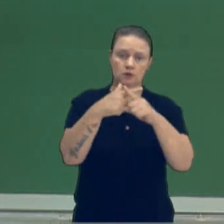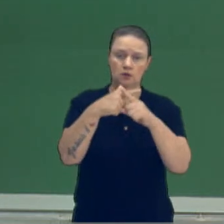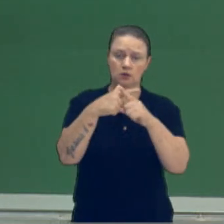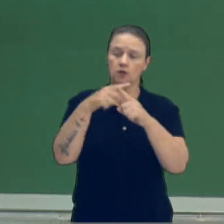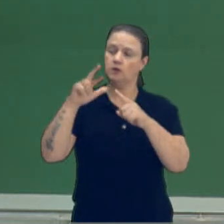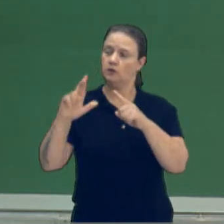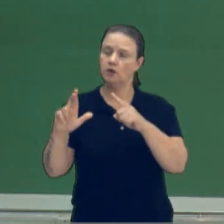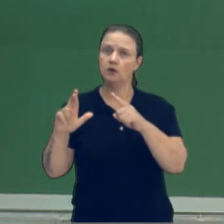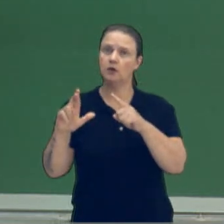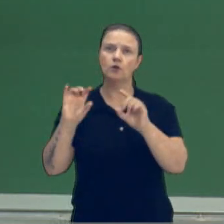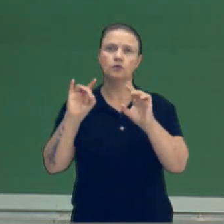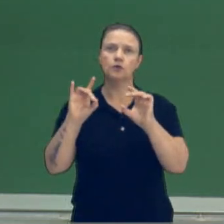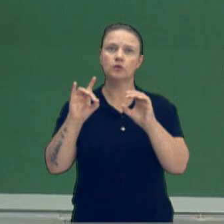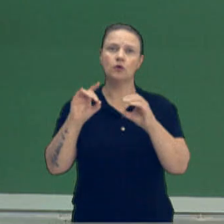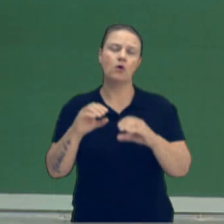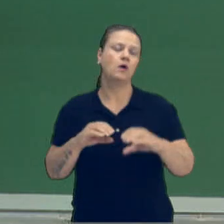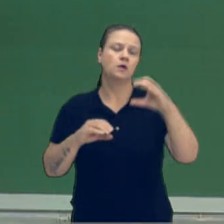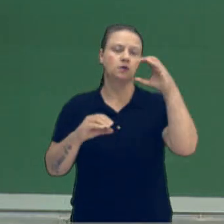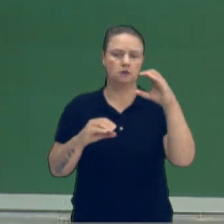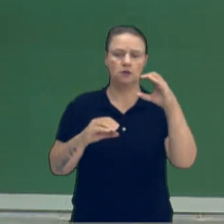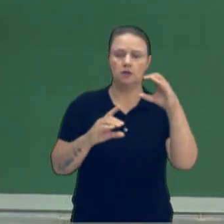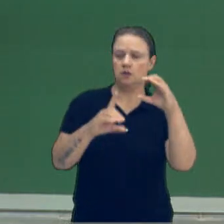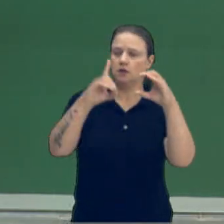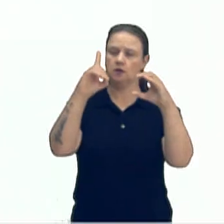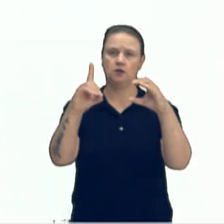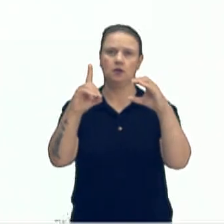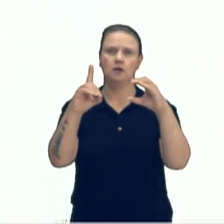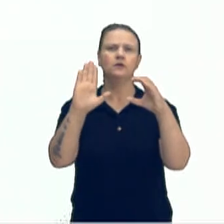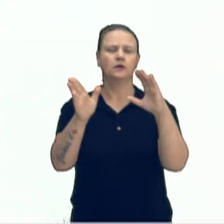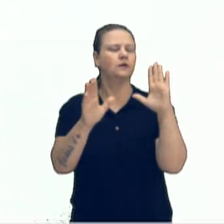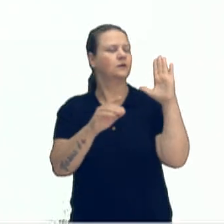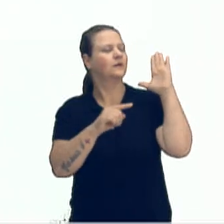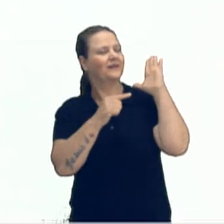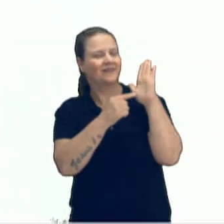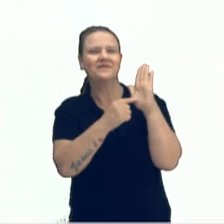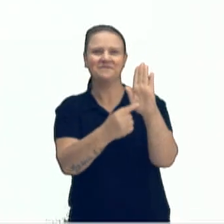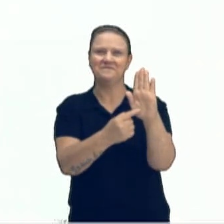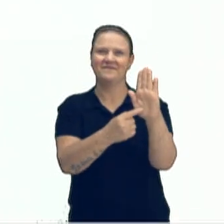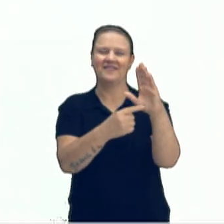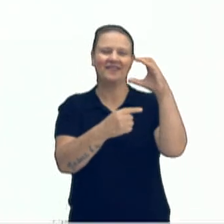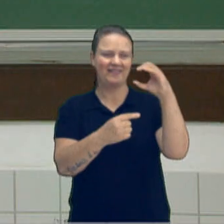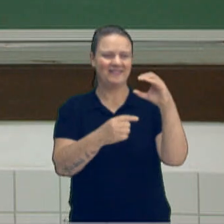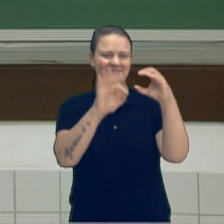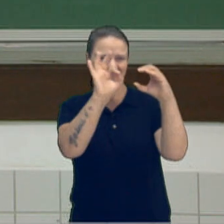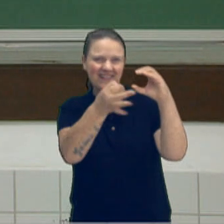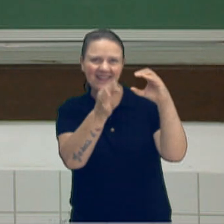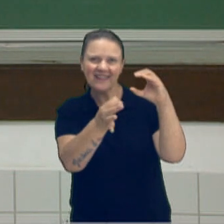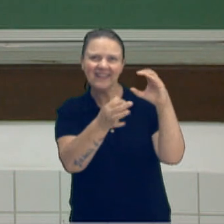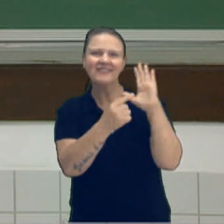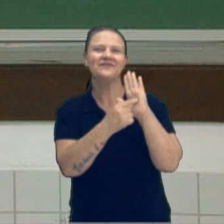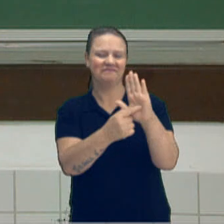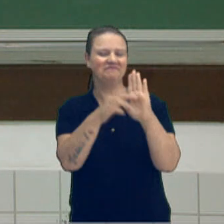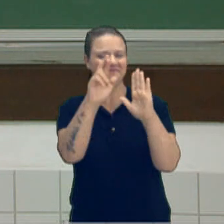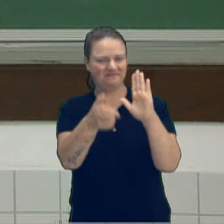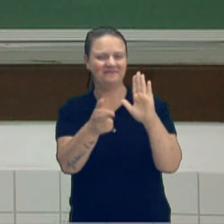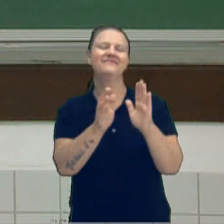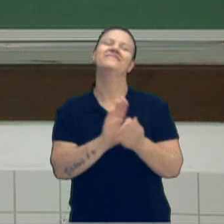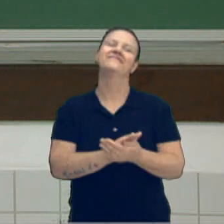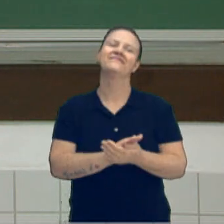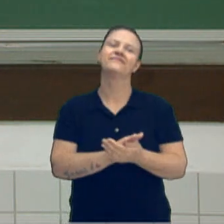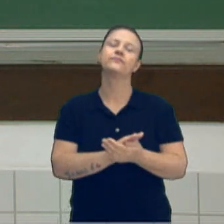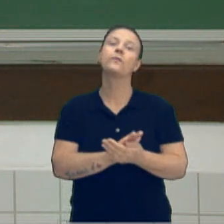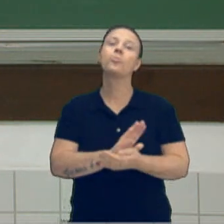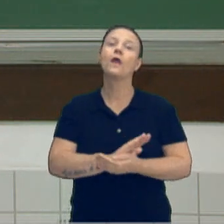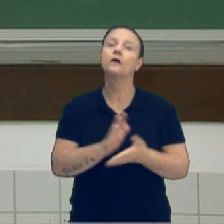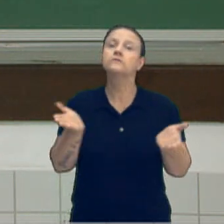ser o segmento CD. Então, acertou quem marcou a alternativa C. Muito bem. Pessoal,